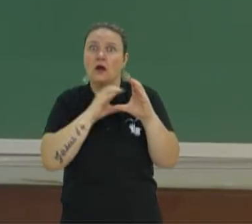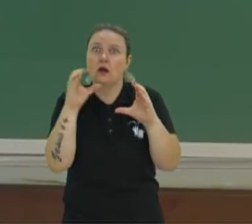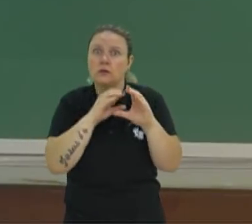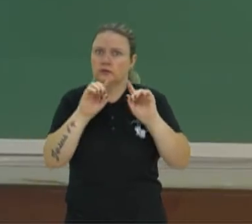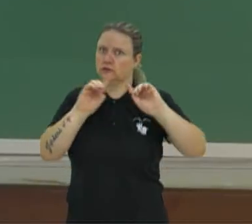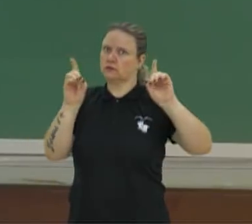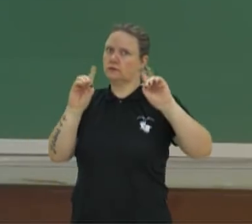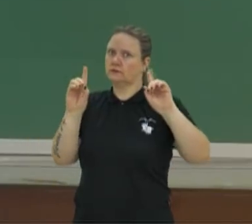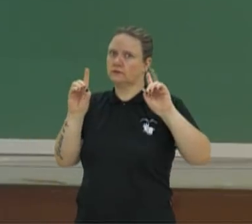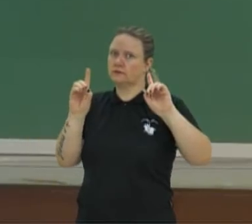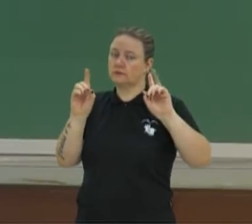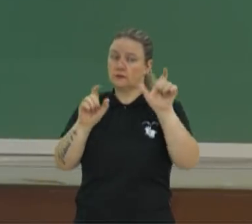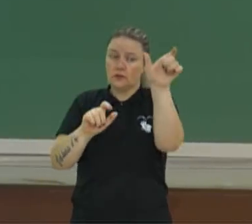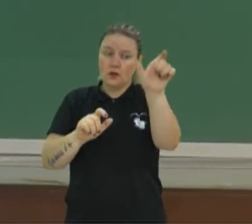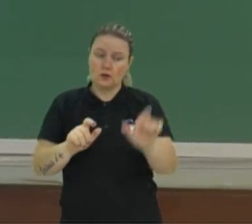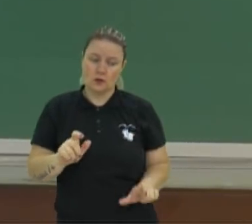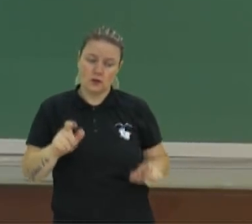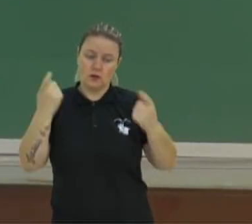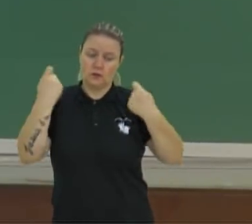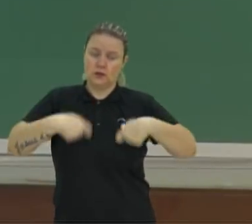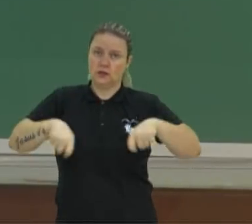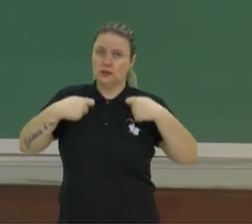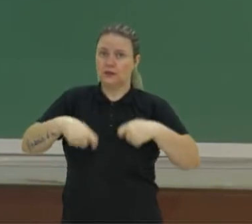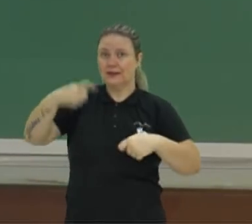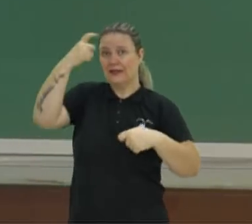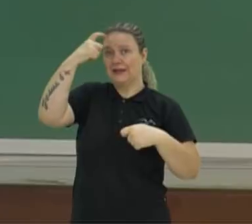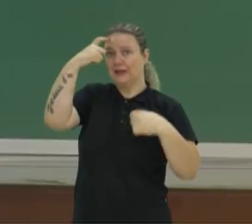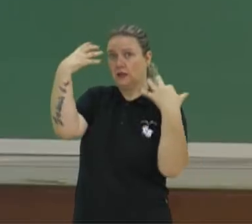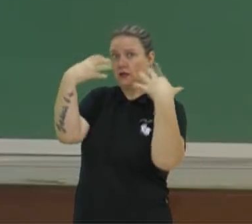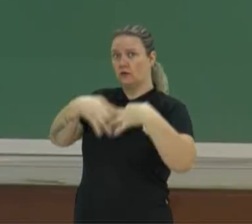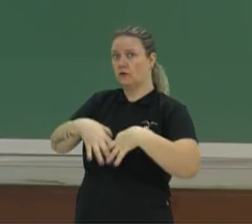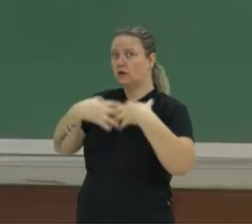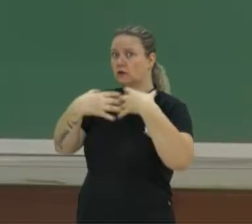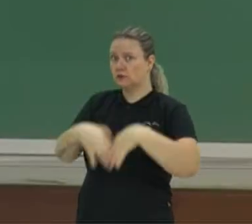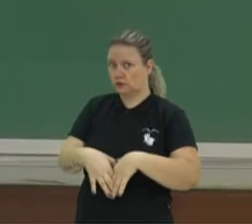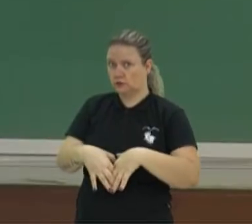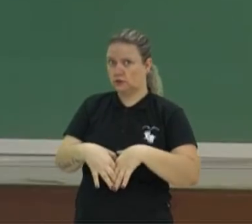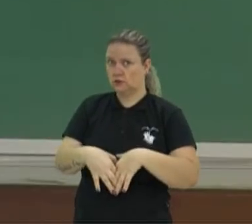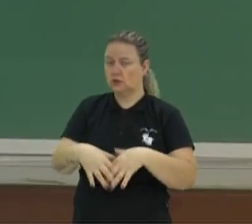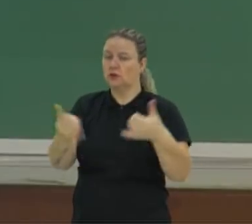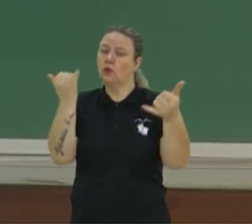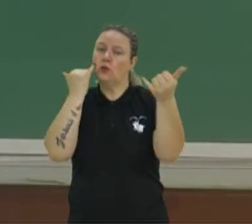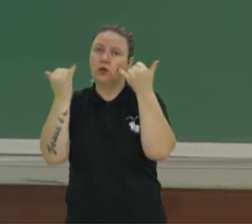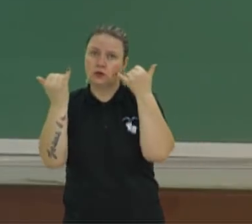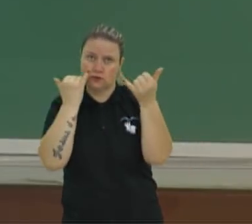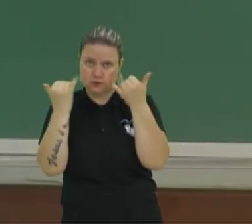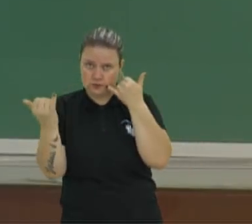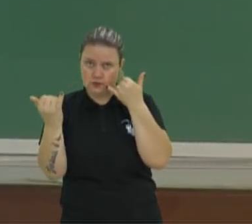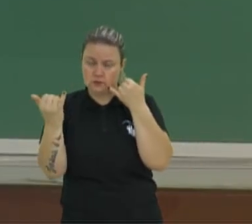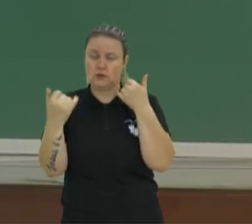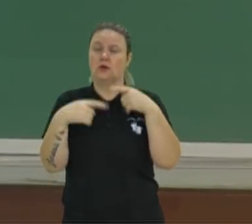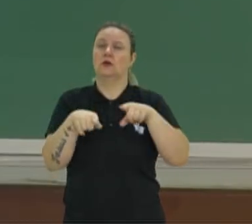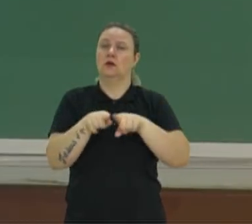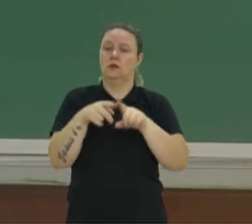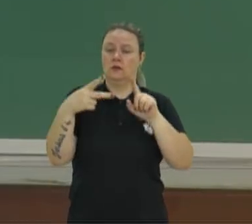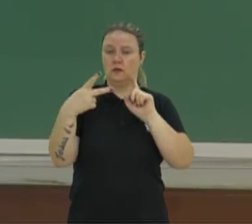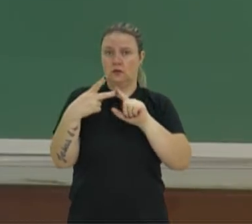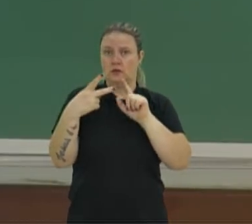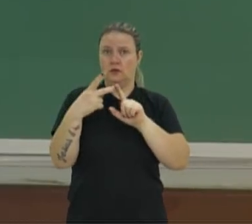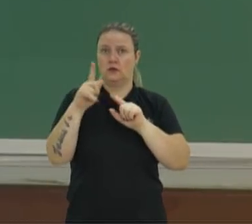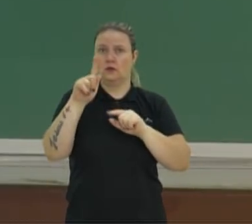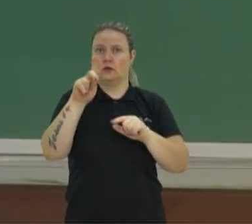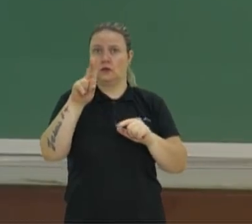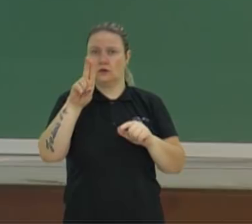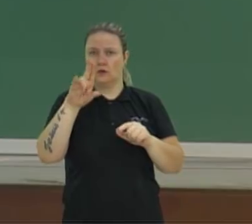pessoa refletir sobre a notícia e não passar para frente rapidamente. E o guia diz a mesma coisa, se nós olharmos ali já